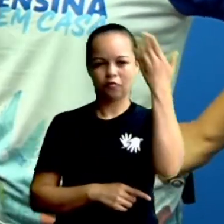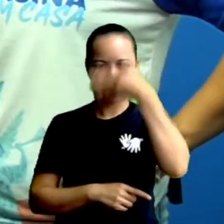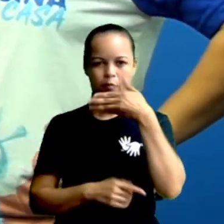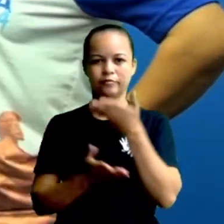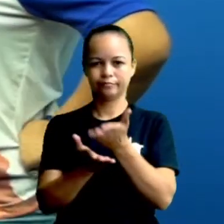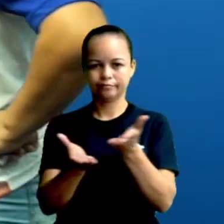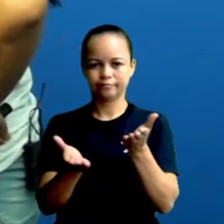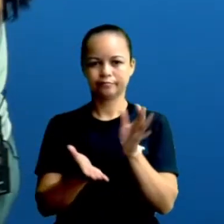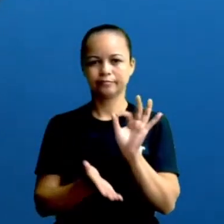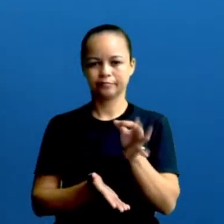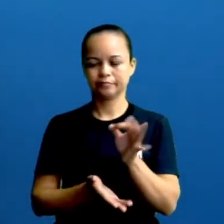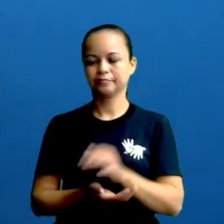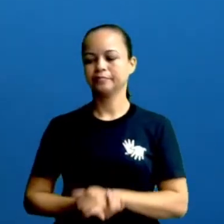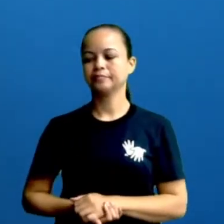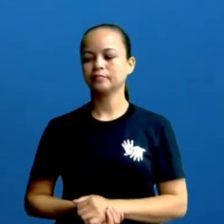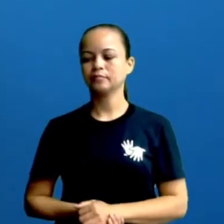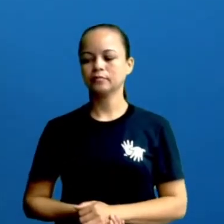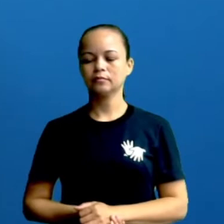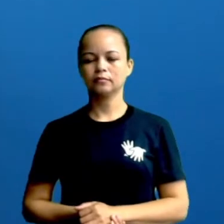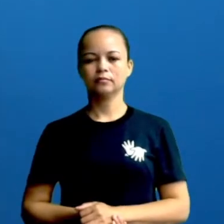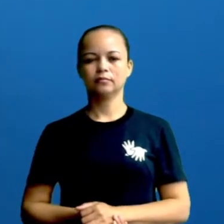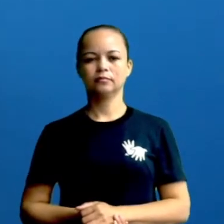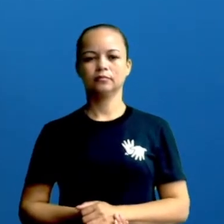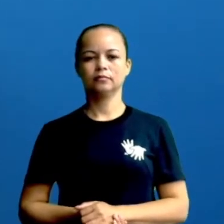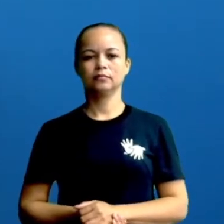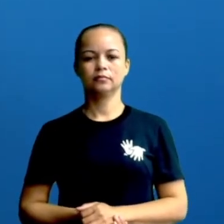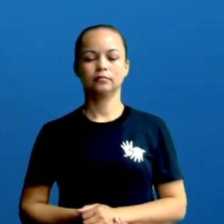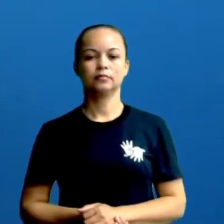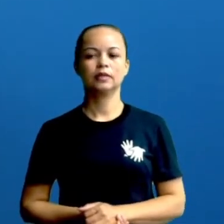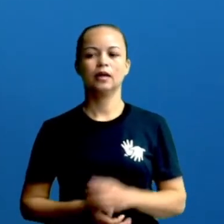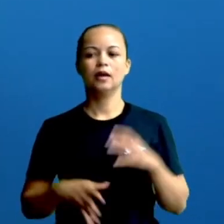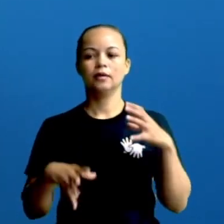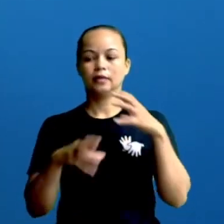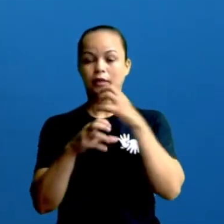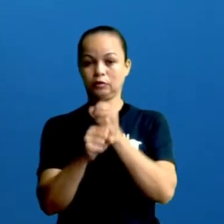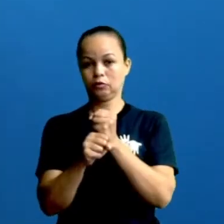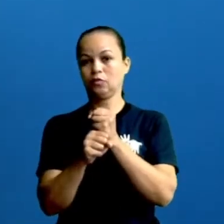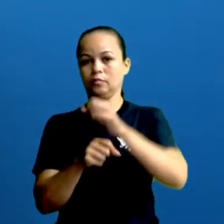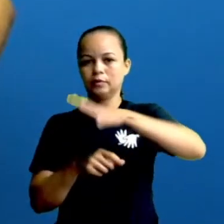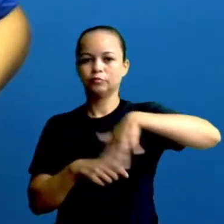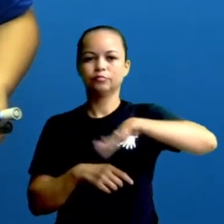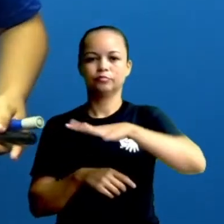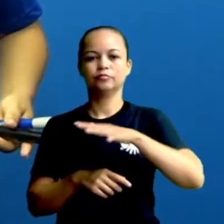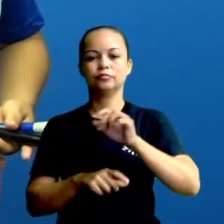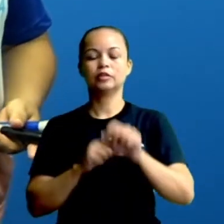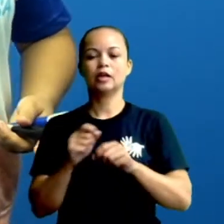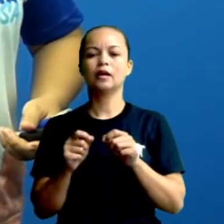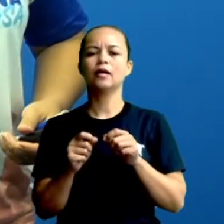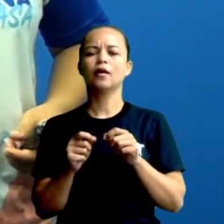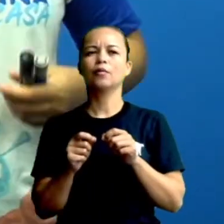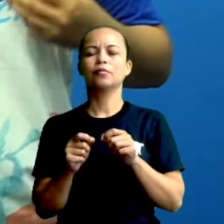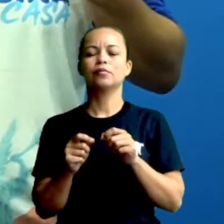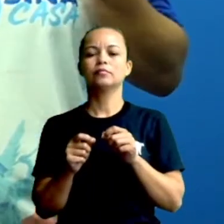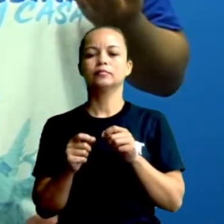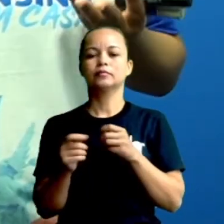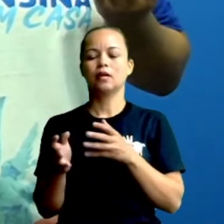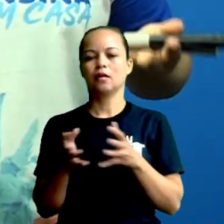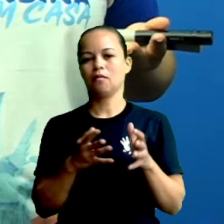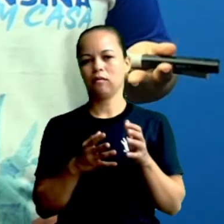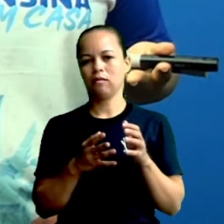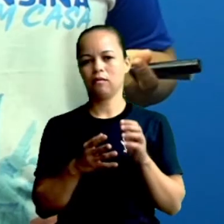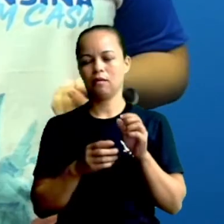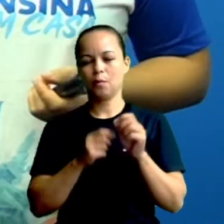isso, tá? Então, olha, na soma geral, tá? Na soma geral,